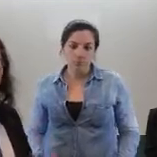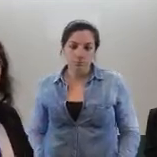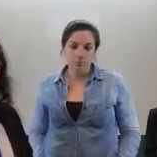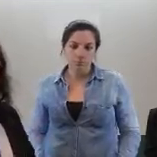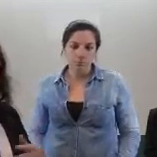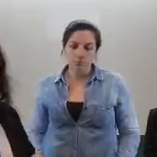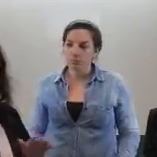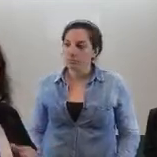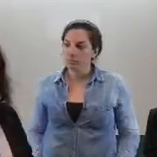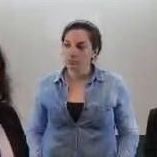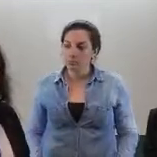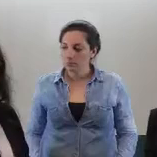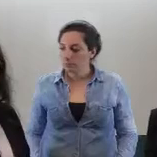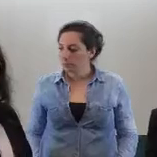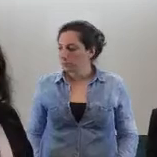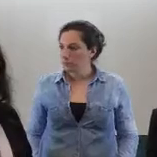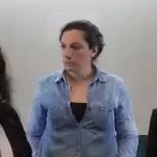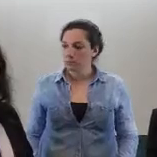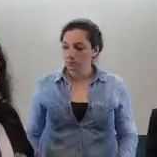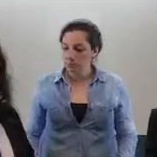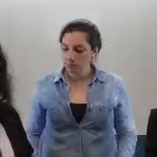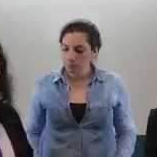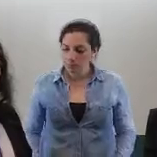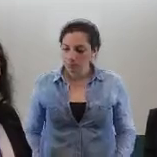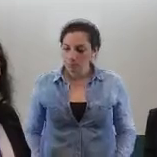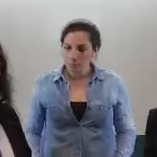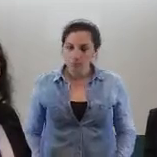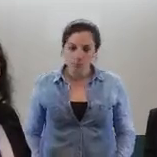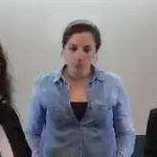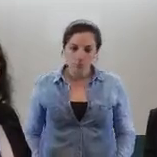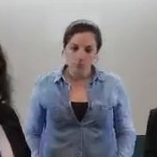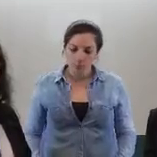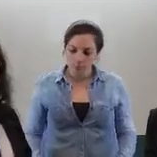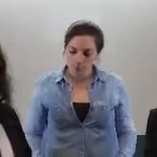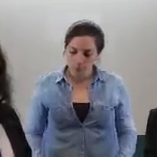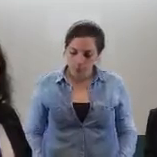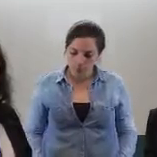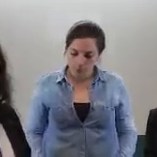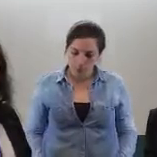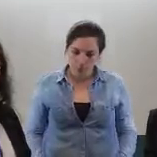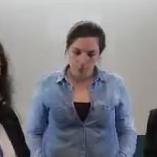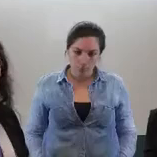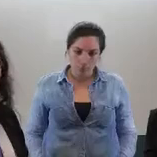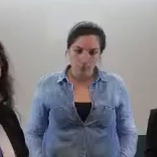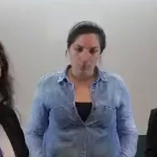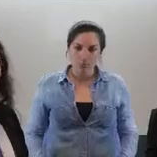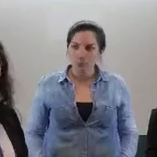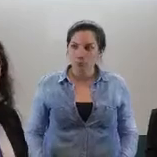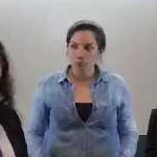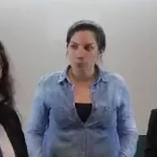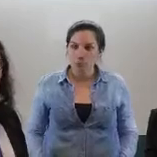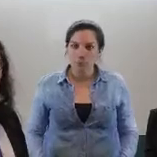textual. Ele subdivide aqui como você vai acontecer com o seu trabalho acadêmico. Aqui, ó, que mostra bem o